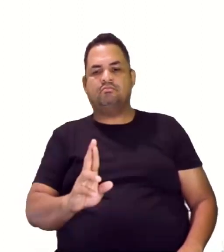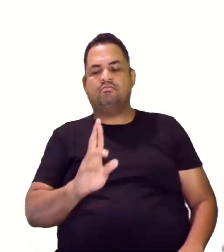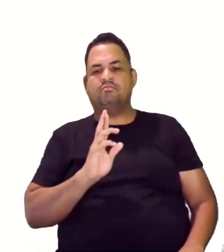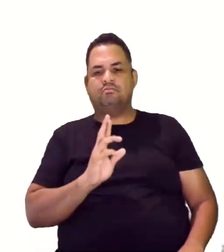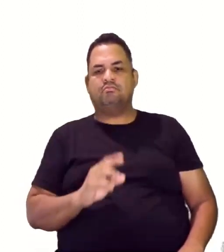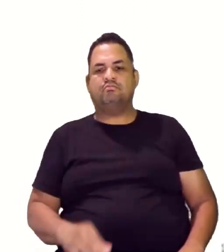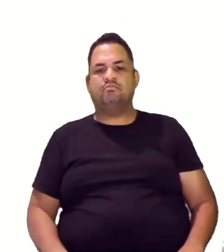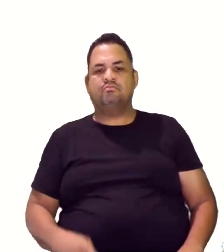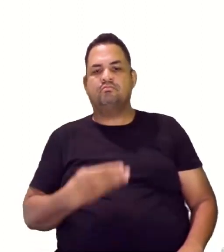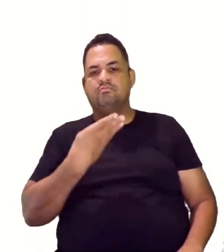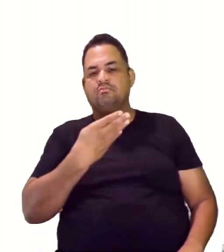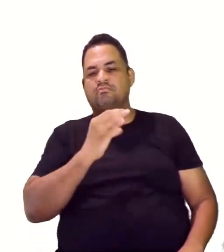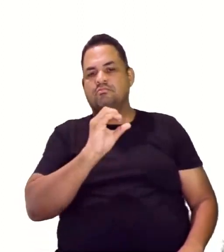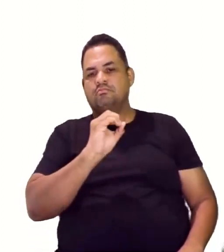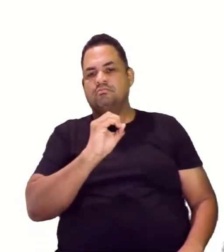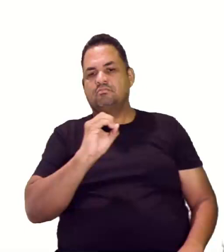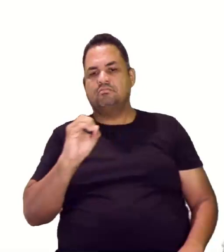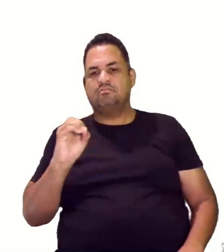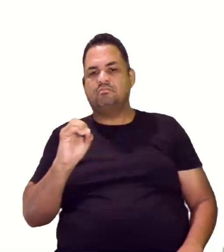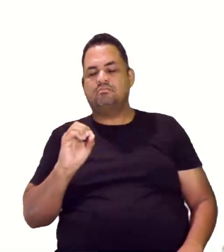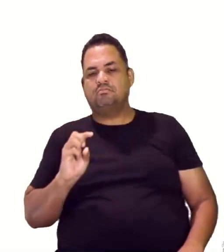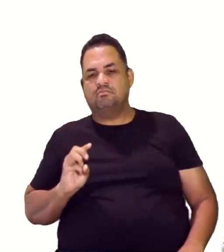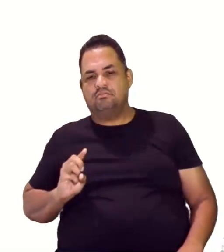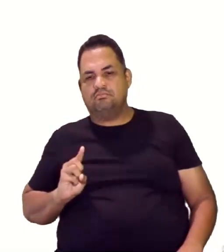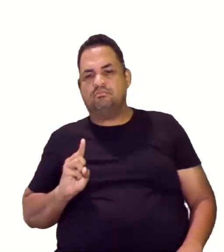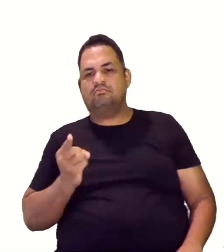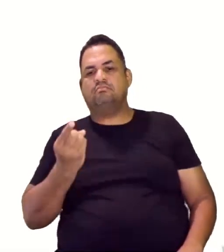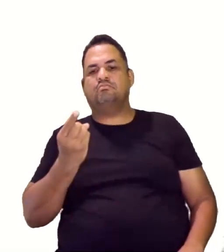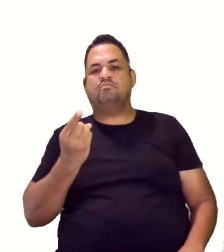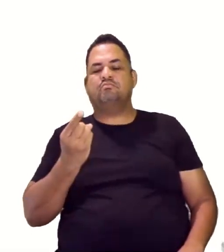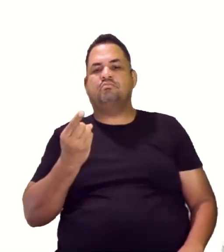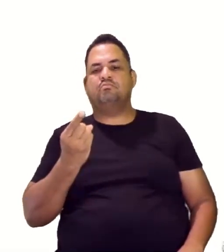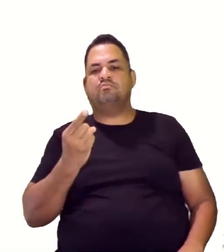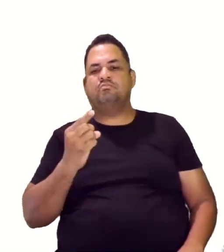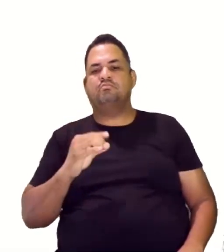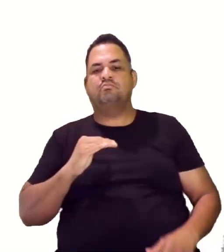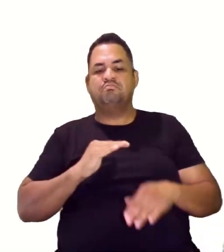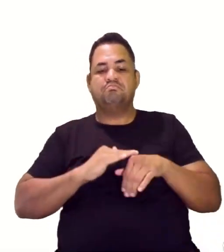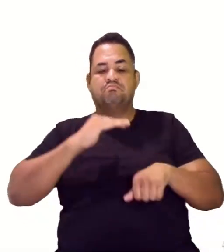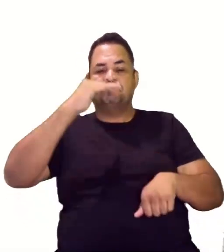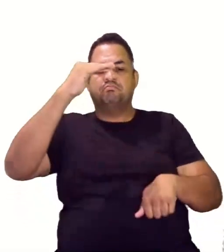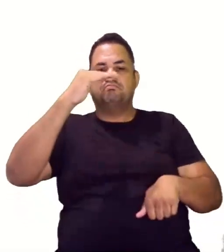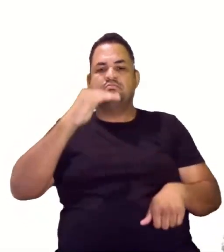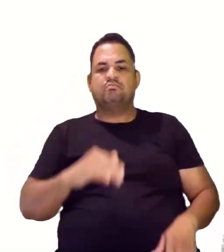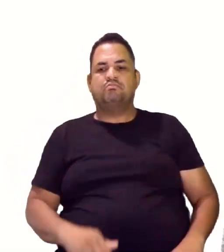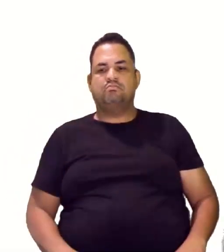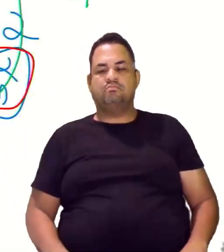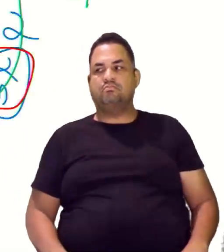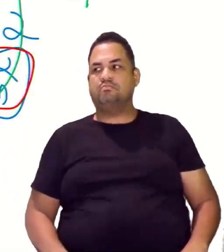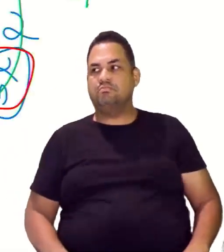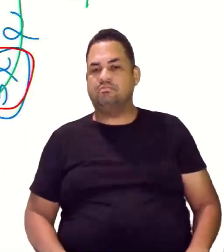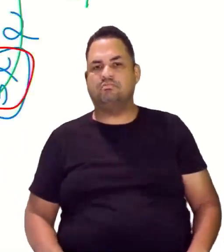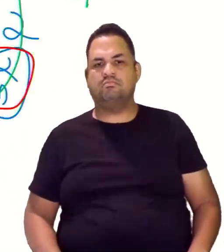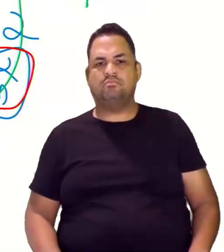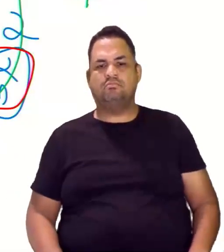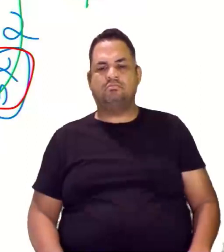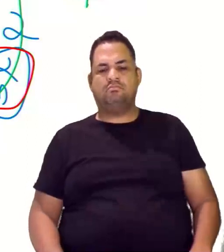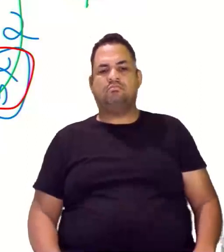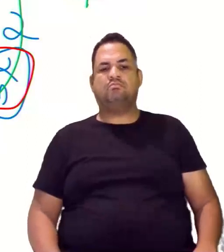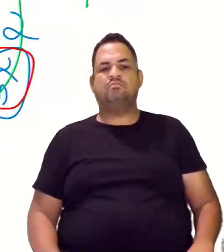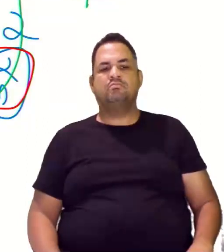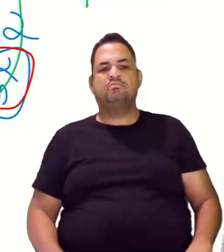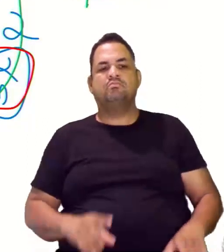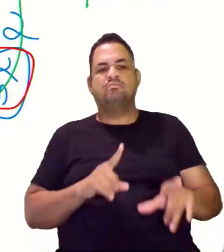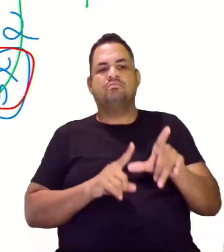resultado disso é 400 mil mudas a mais. Então, a alternativa é